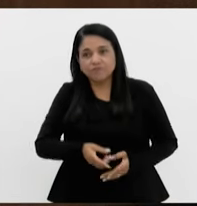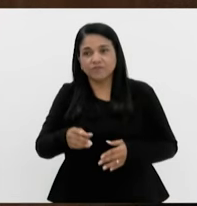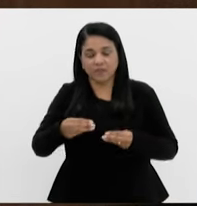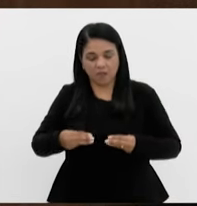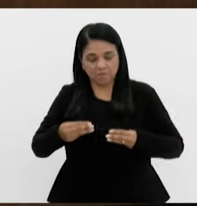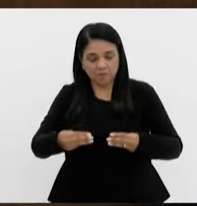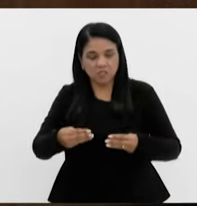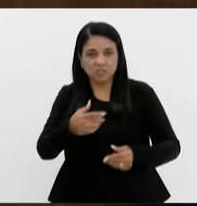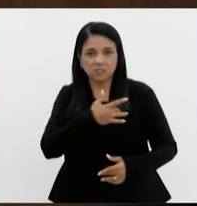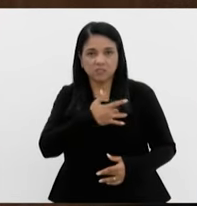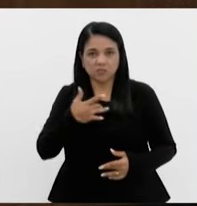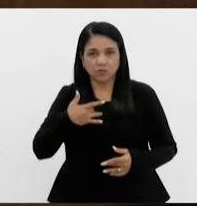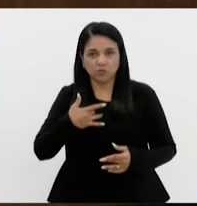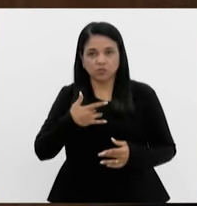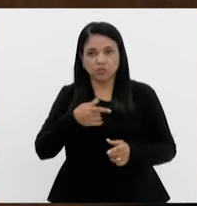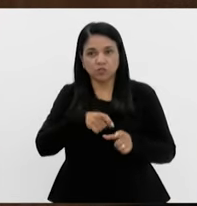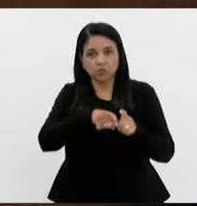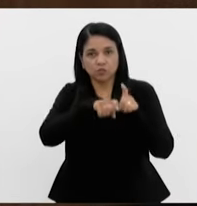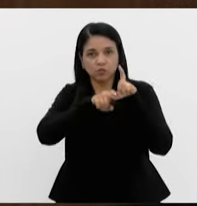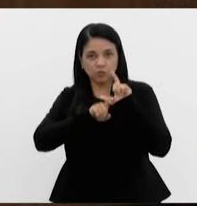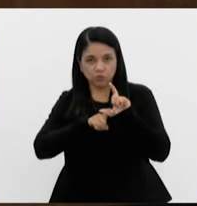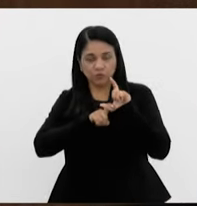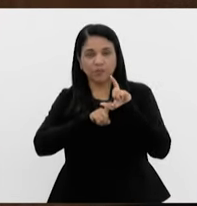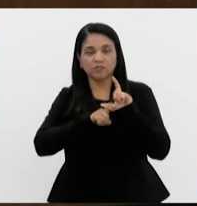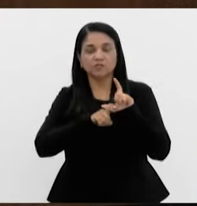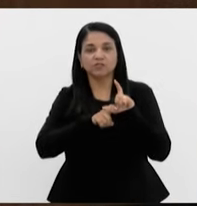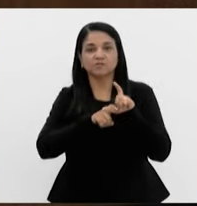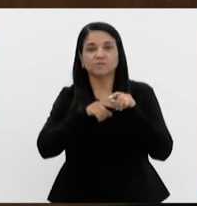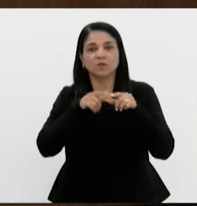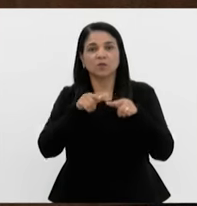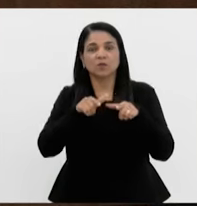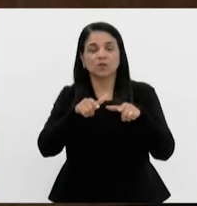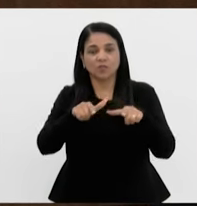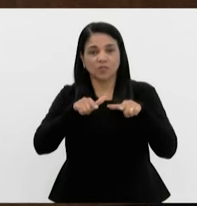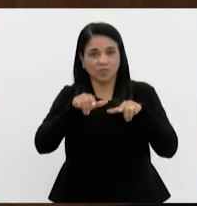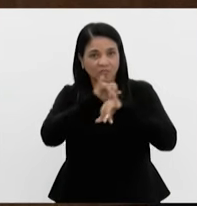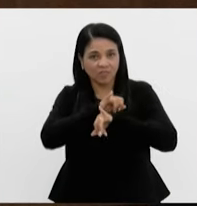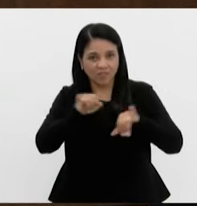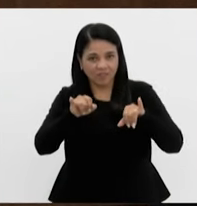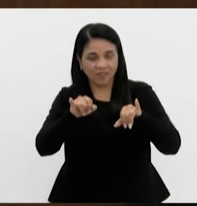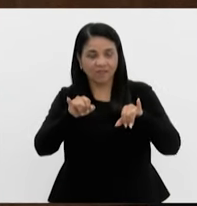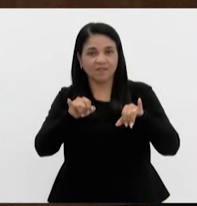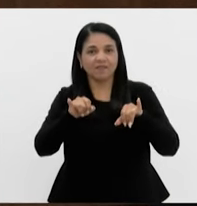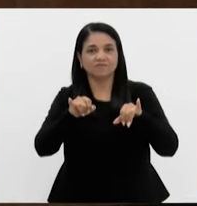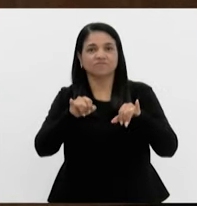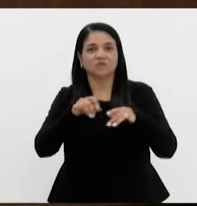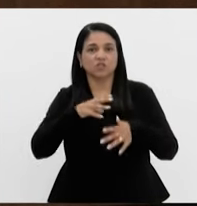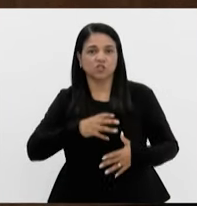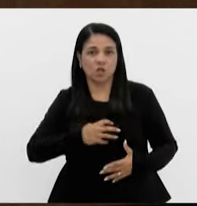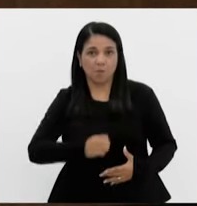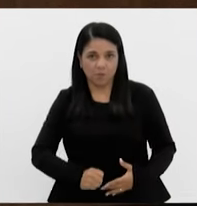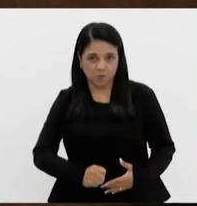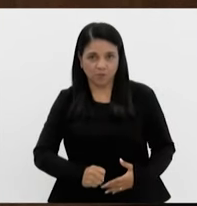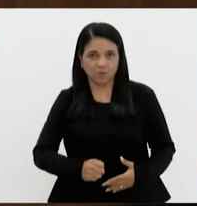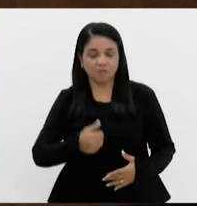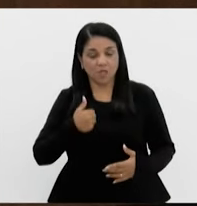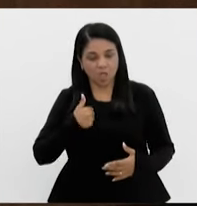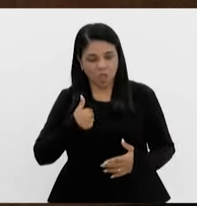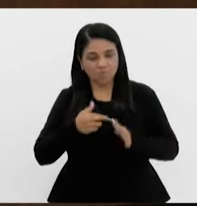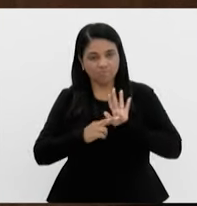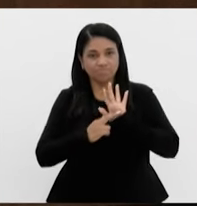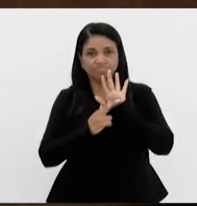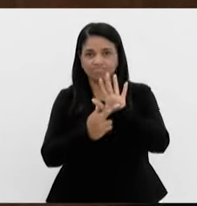suspende nota técnica sobre o aborto Então para mim pro meu eleitor que eu represento é é uma é uma data muito